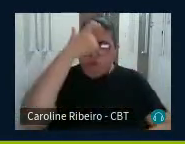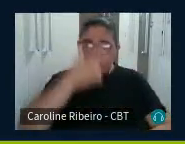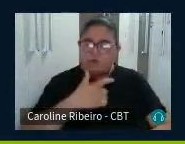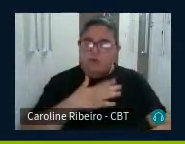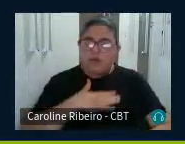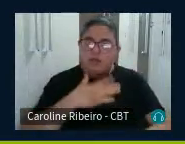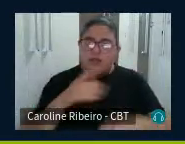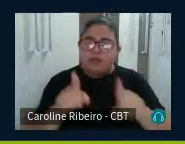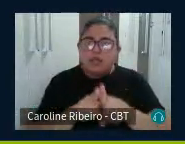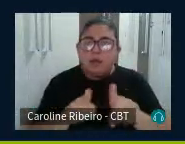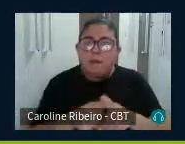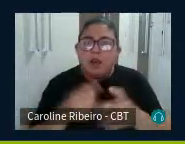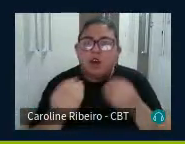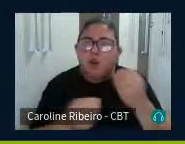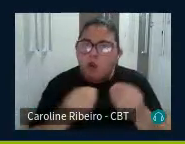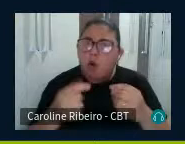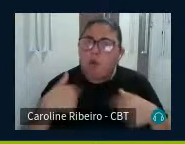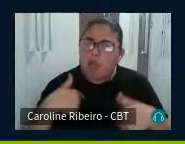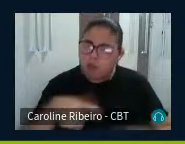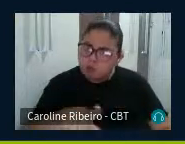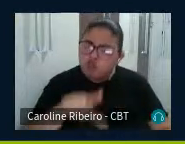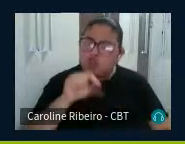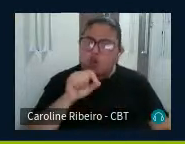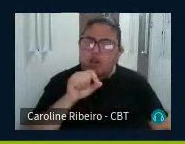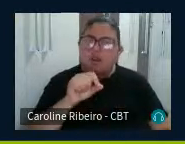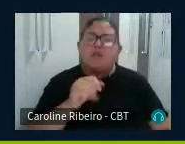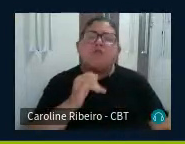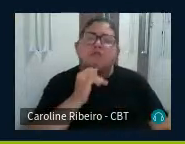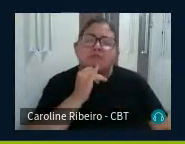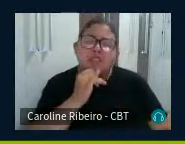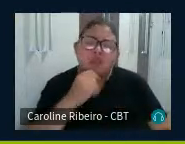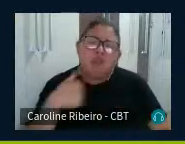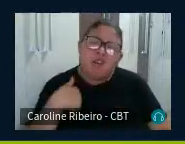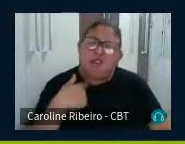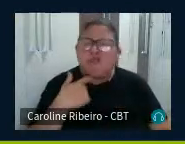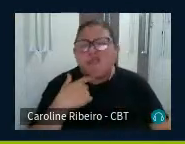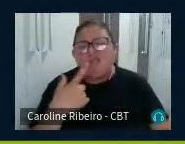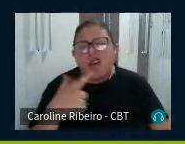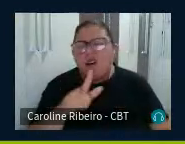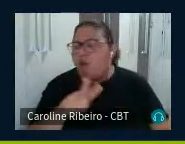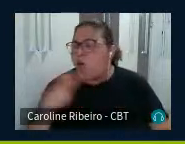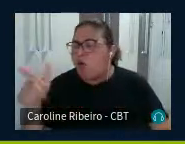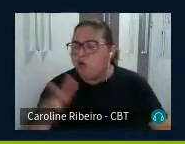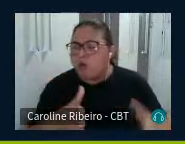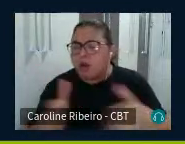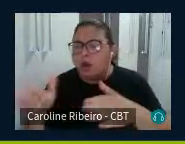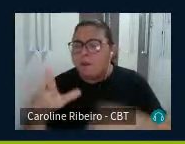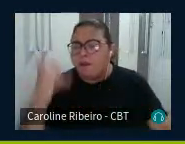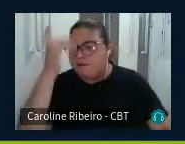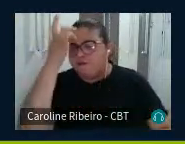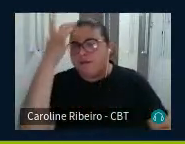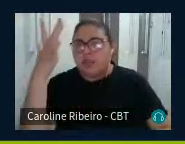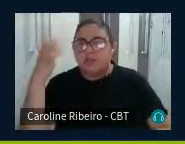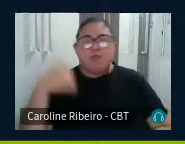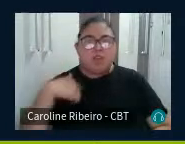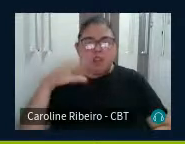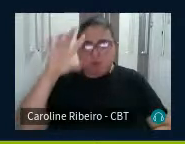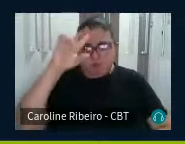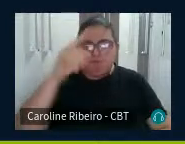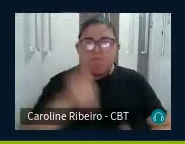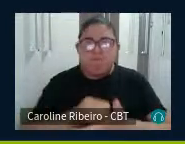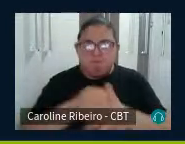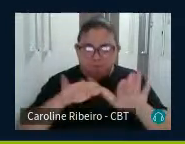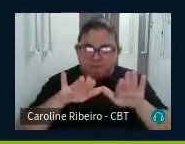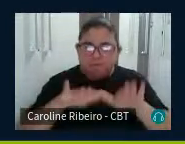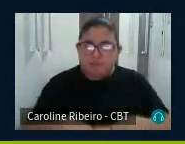decidi continuar. Eu poderia ter mudado para uma faculdade mais fácil, mas eu decidi ficar. Aprender